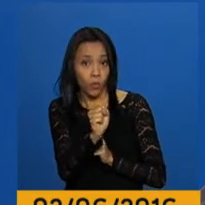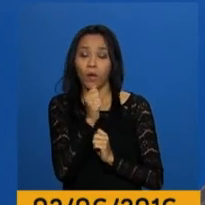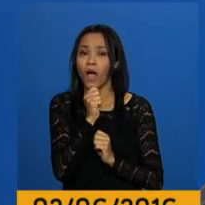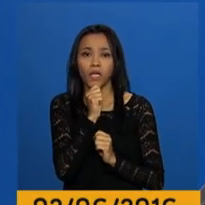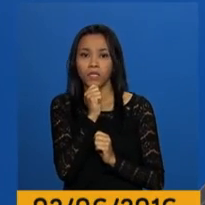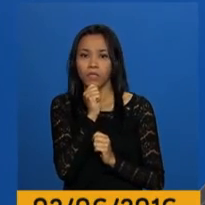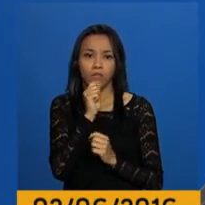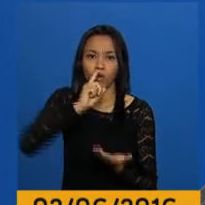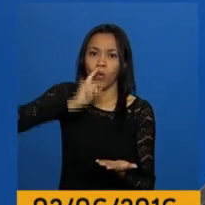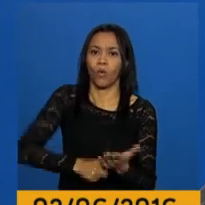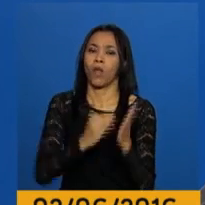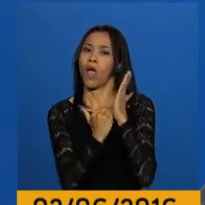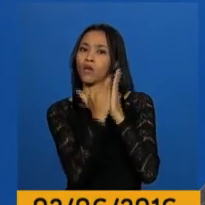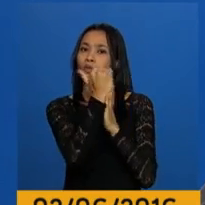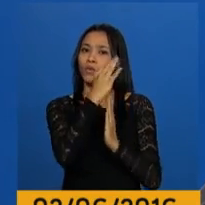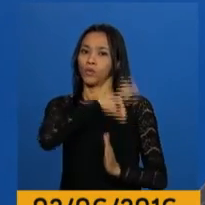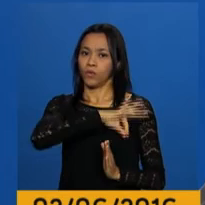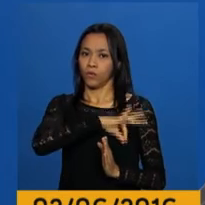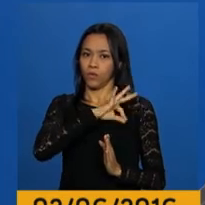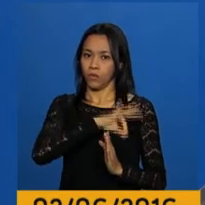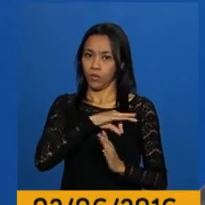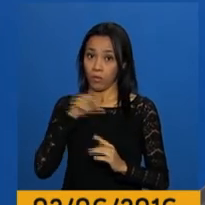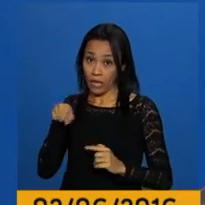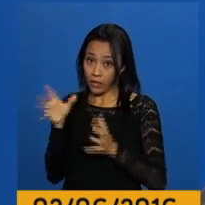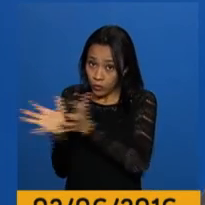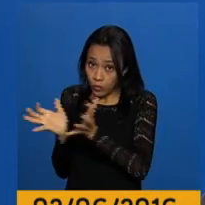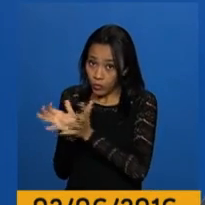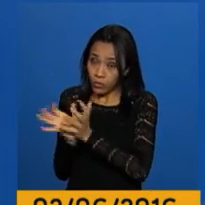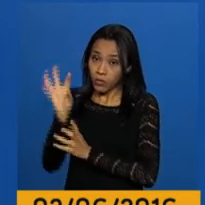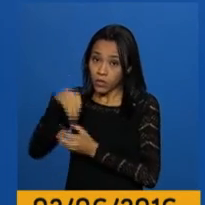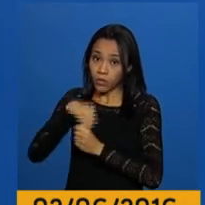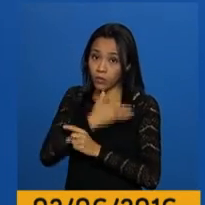previsto para esta carreira principal do governo federal.